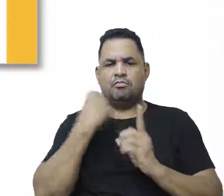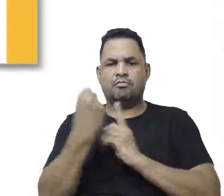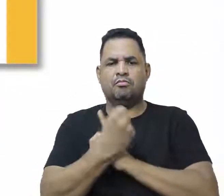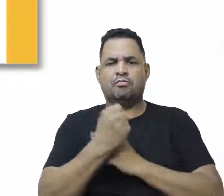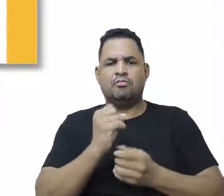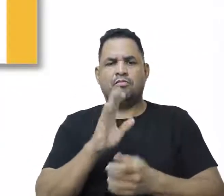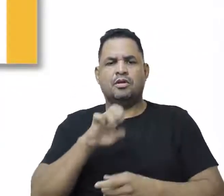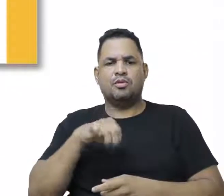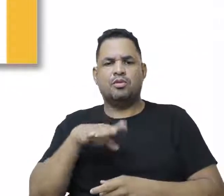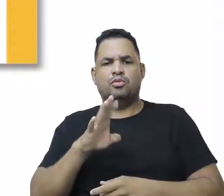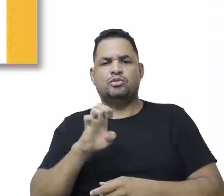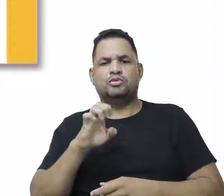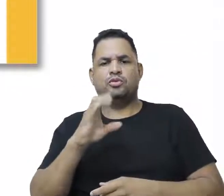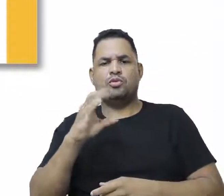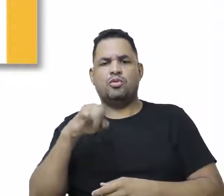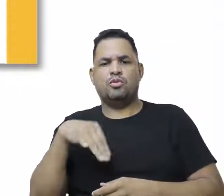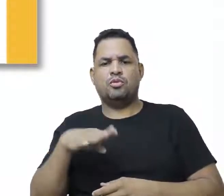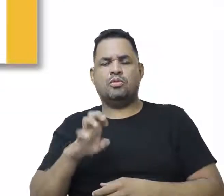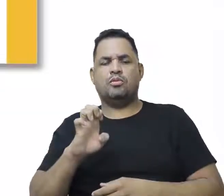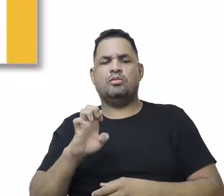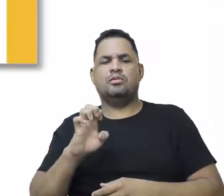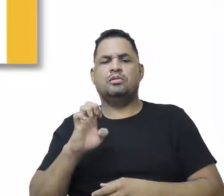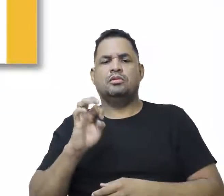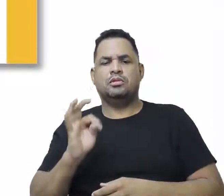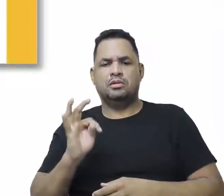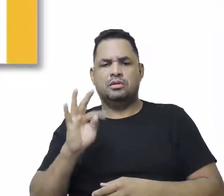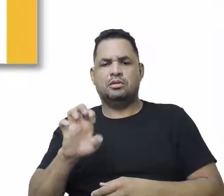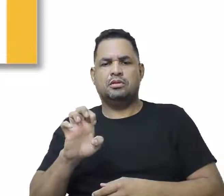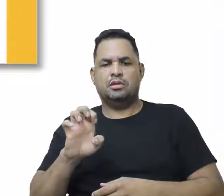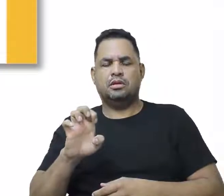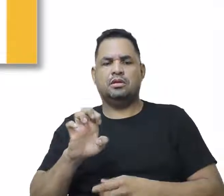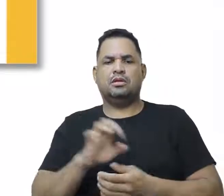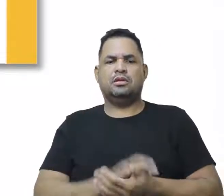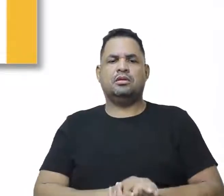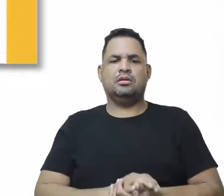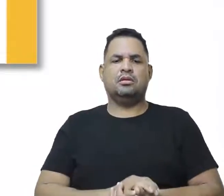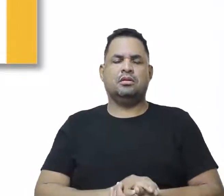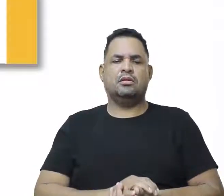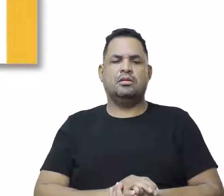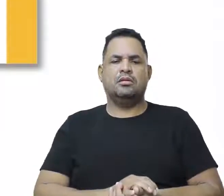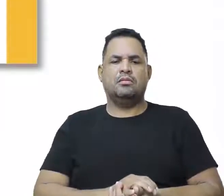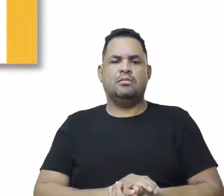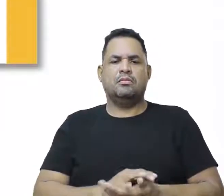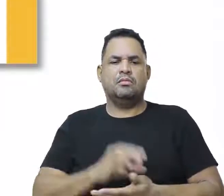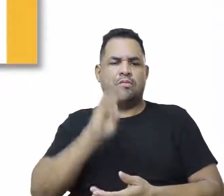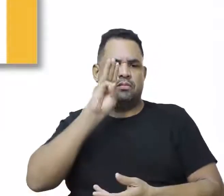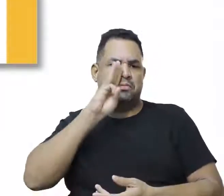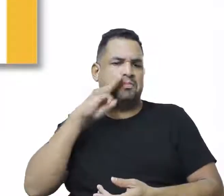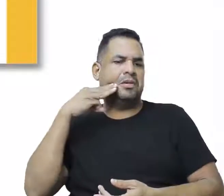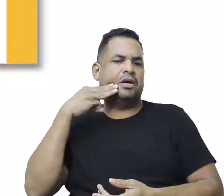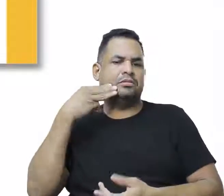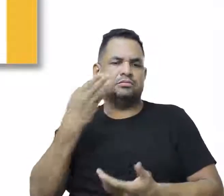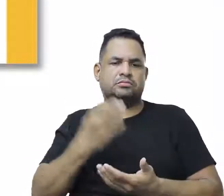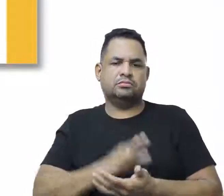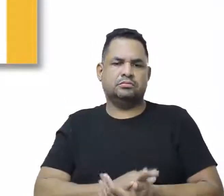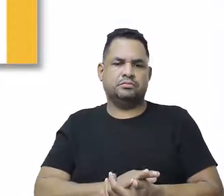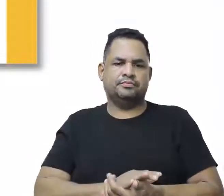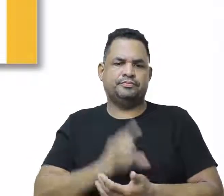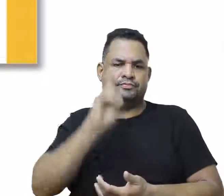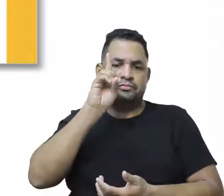o Augusto Comte ou com te é uma as pessoas falam com te Karl Marx